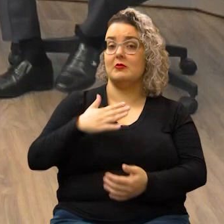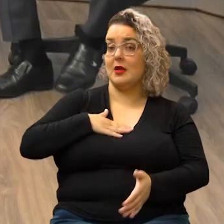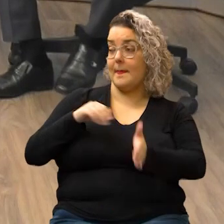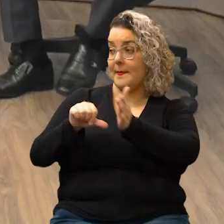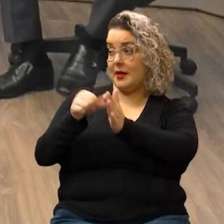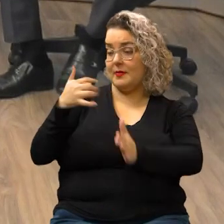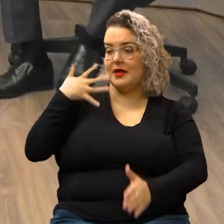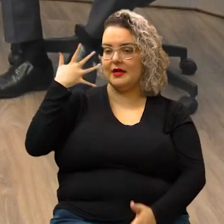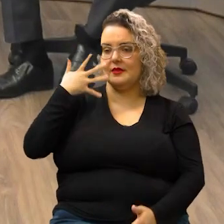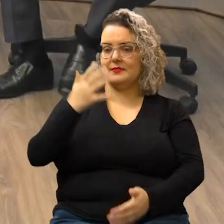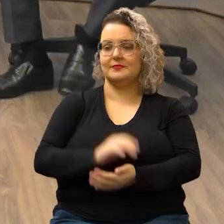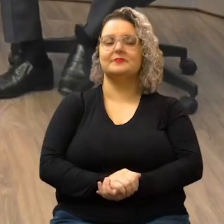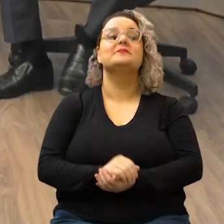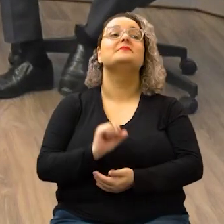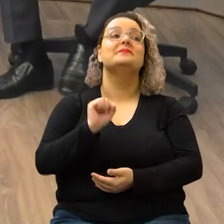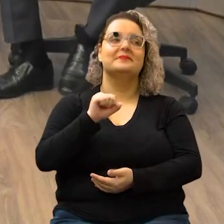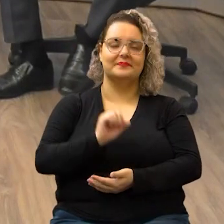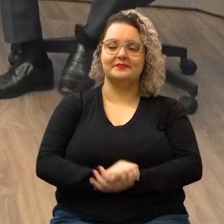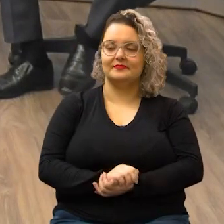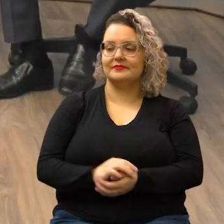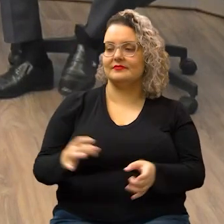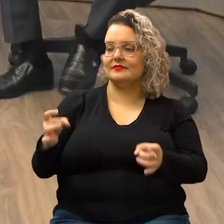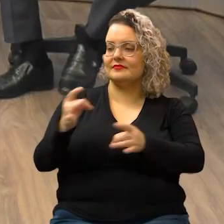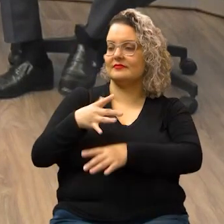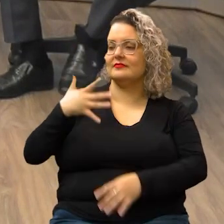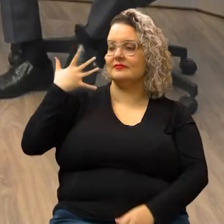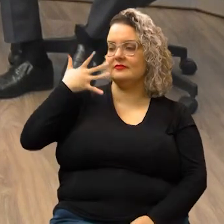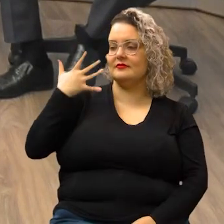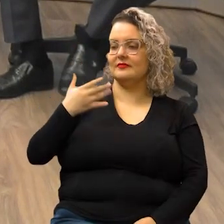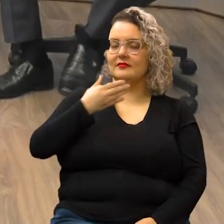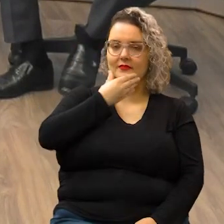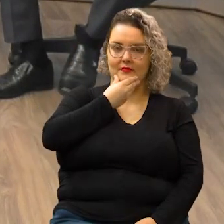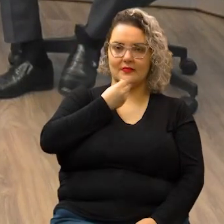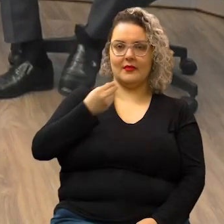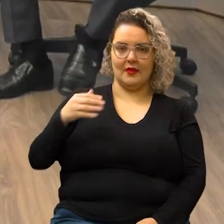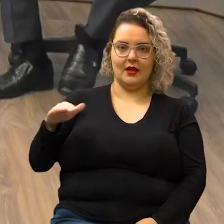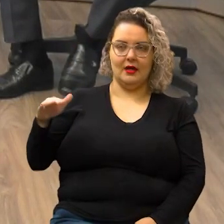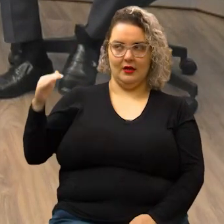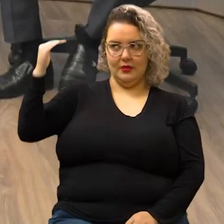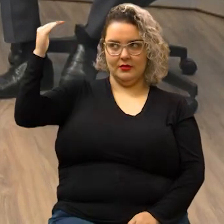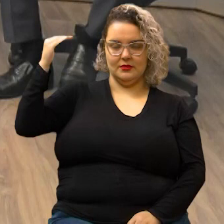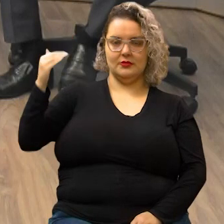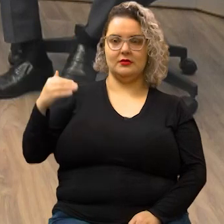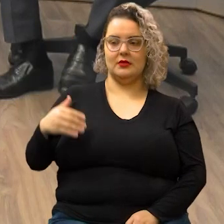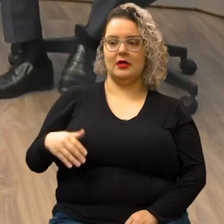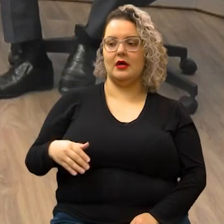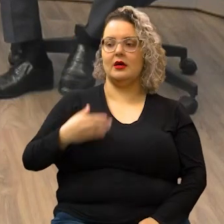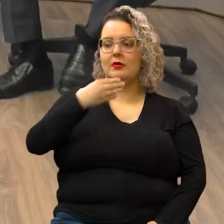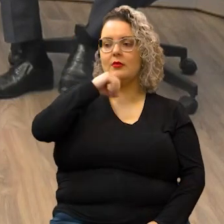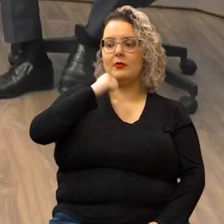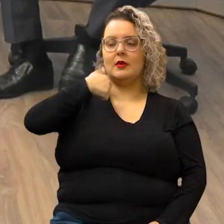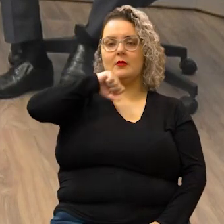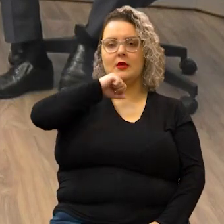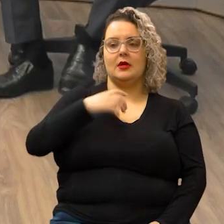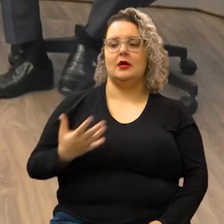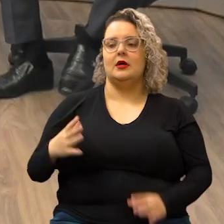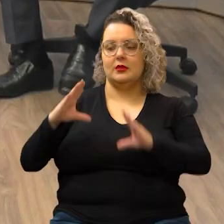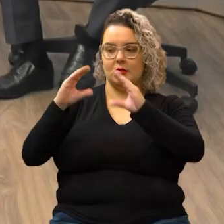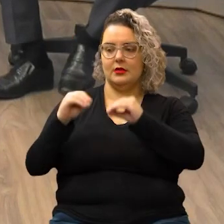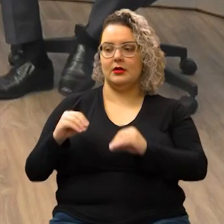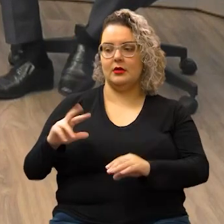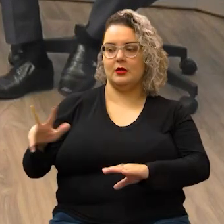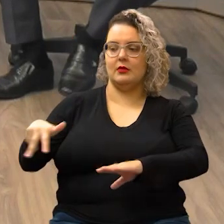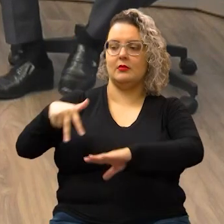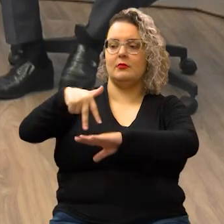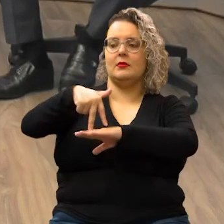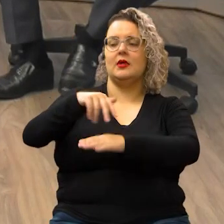palestra. Termina a palestra, um senhor, era uma palestra para os pais, à noite na Escolinha Branca. Um pai levanta e